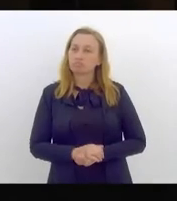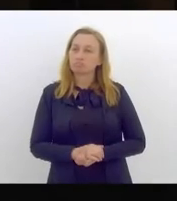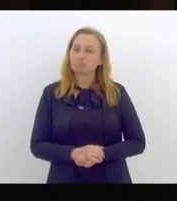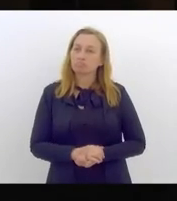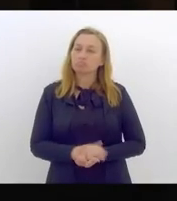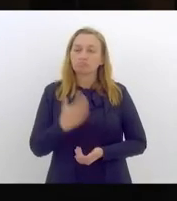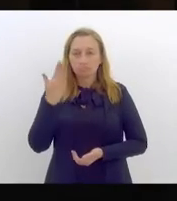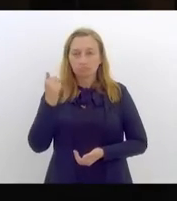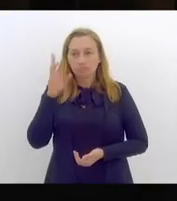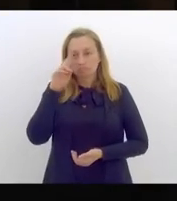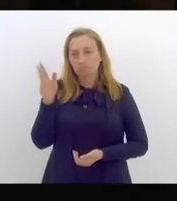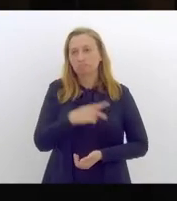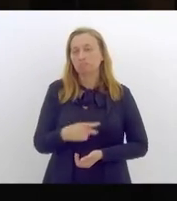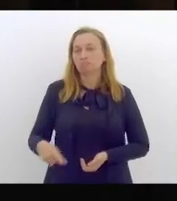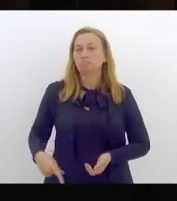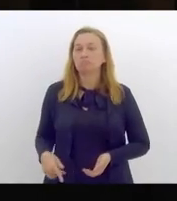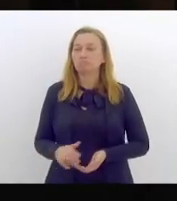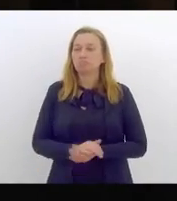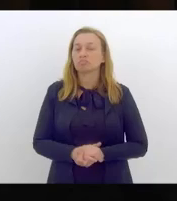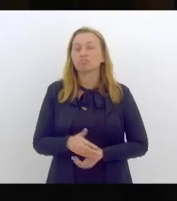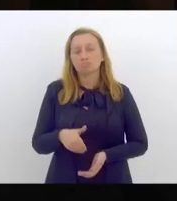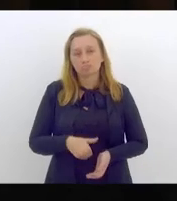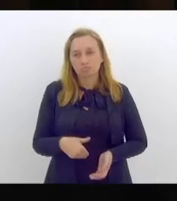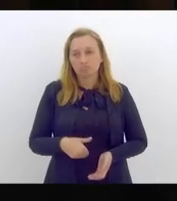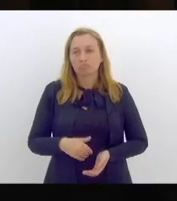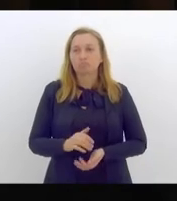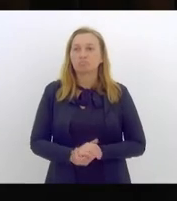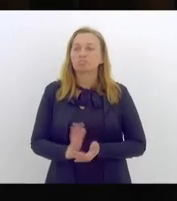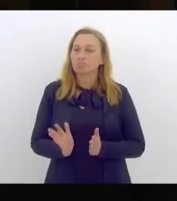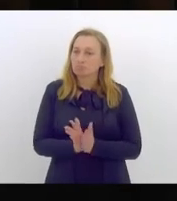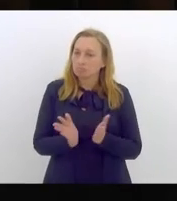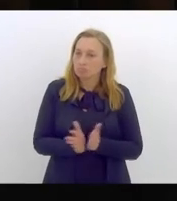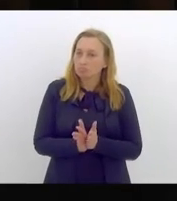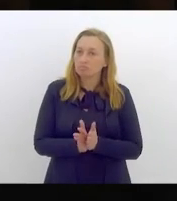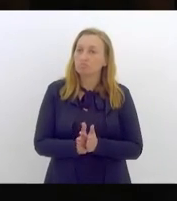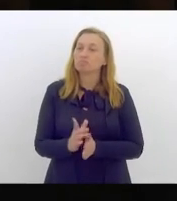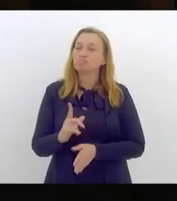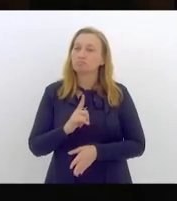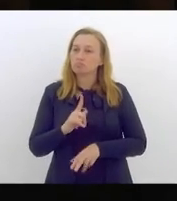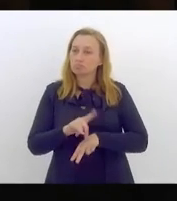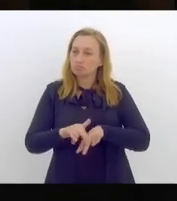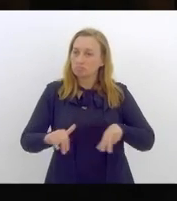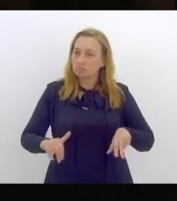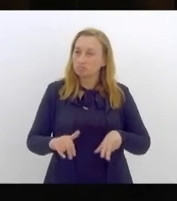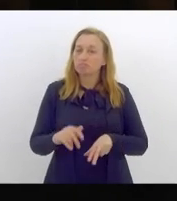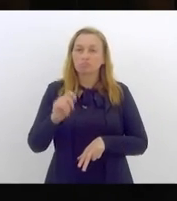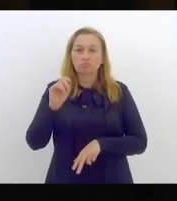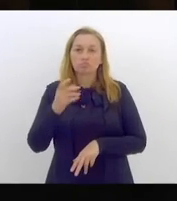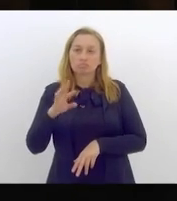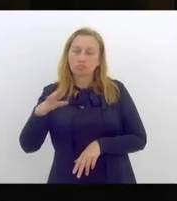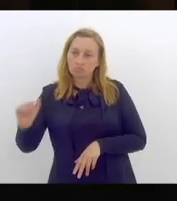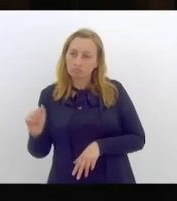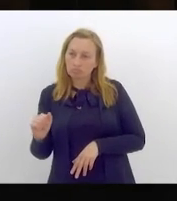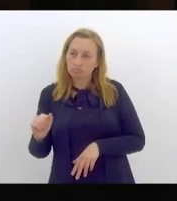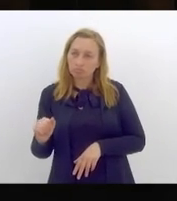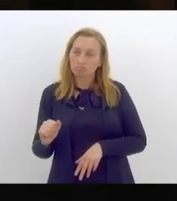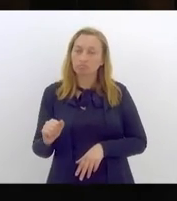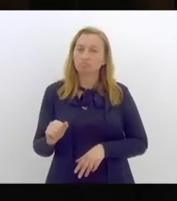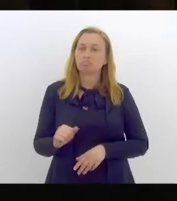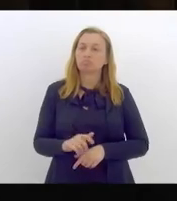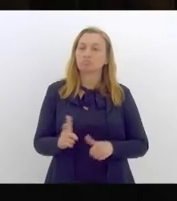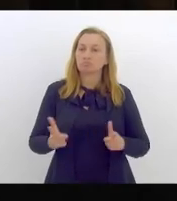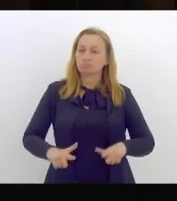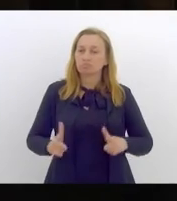gente sabe, senhora presidenta, que a fome e a miséria ela tem gênero, ela tem raça, ela tem classe, ela tem